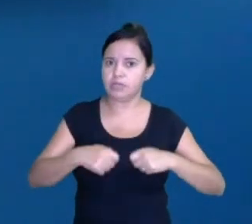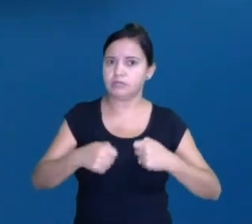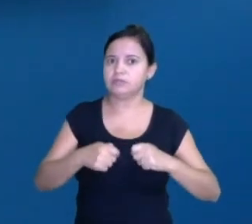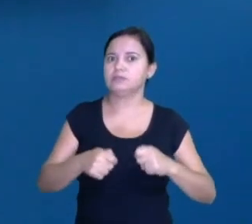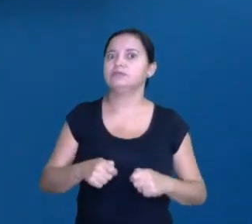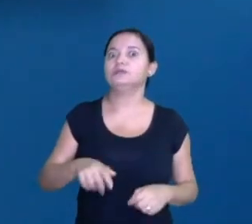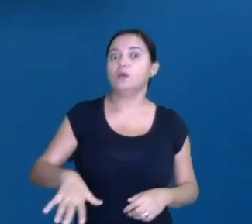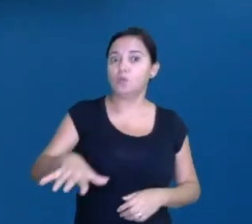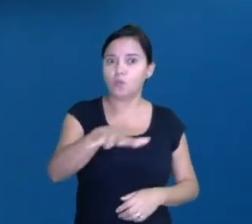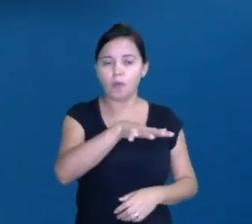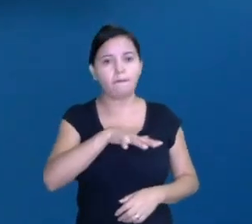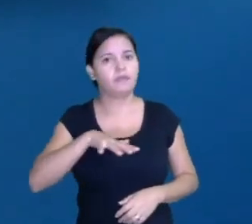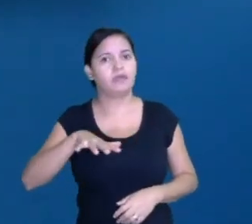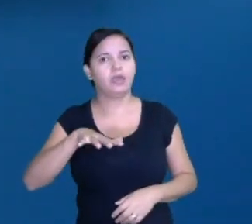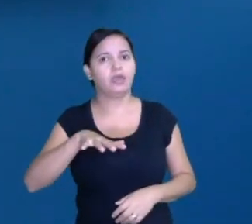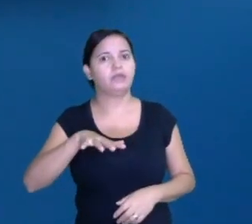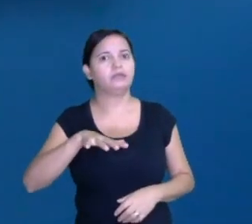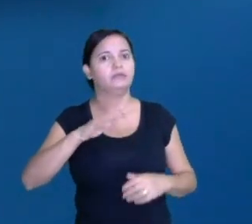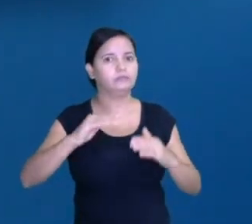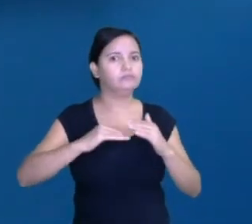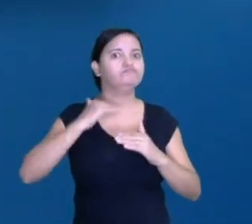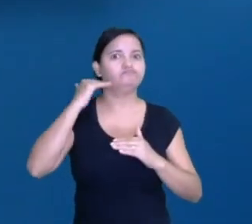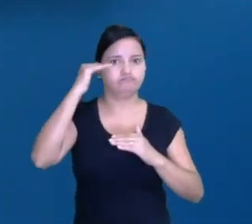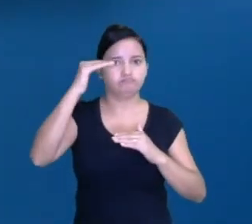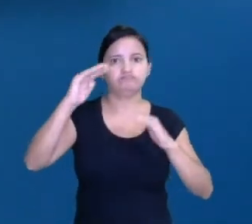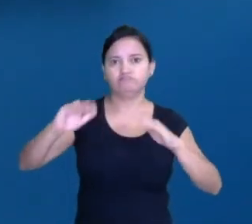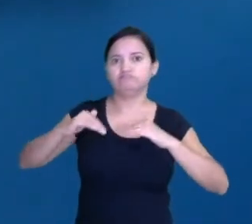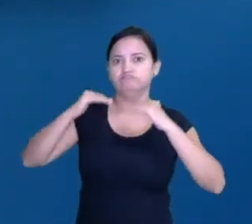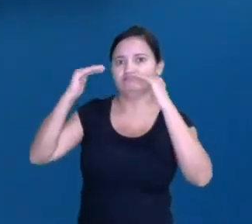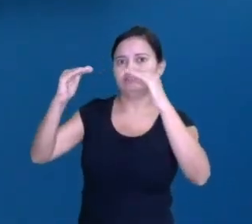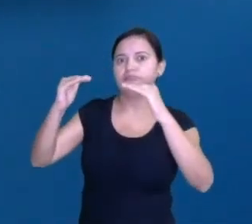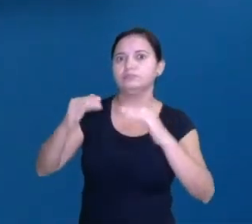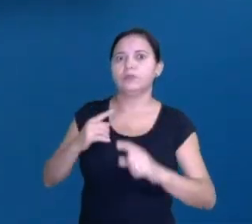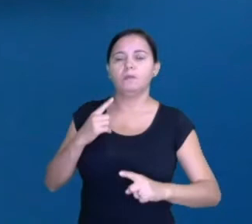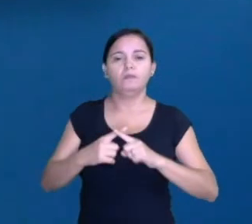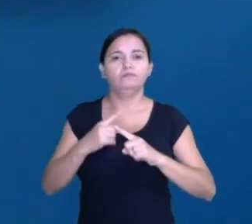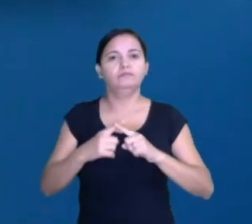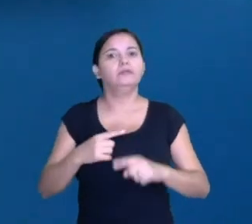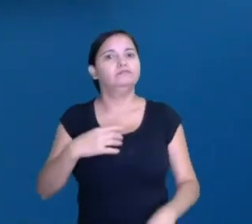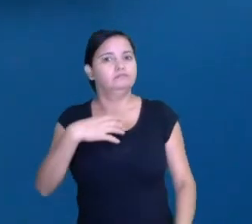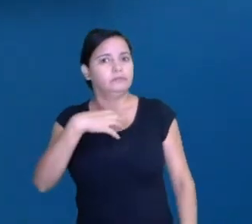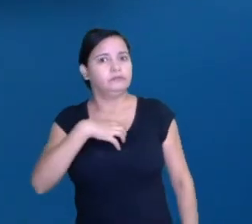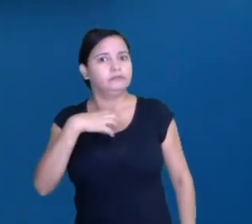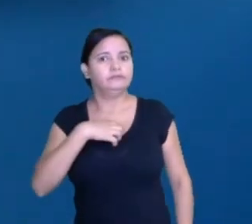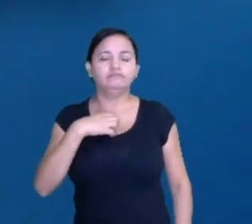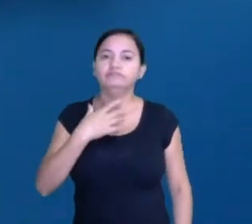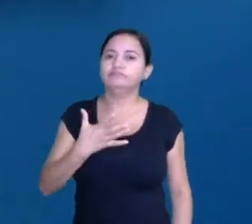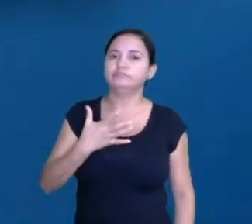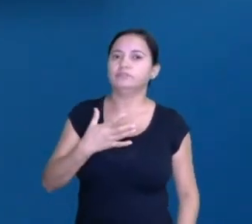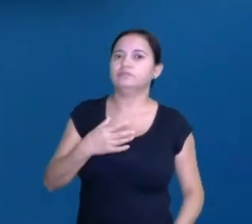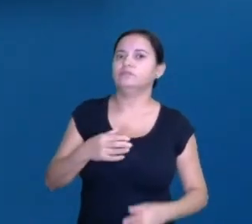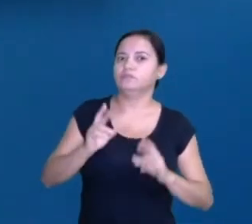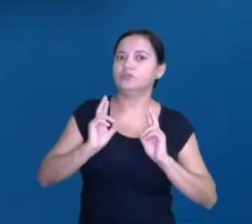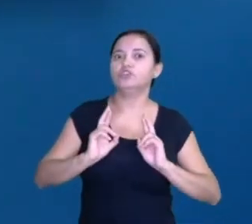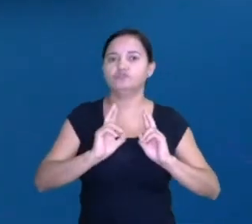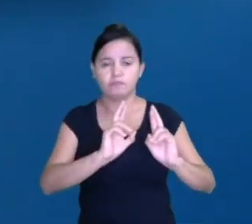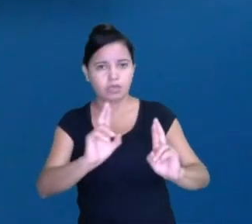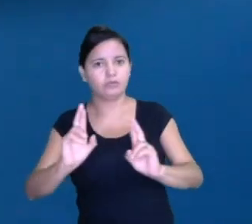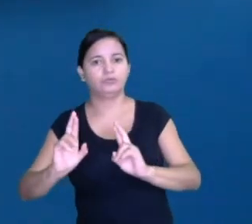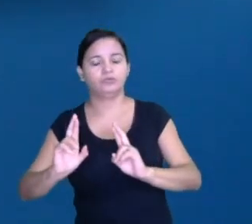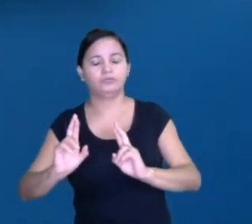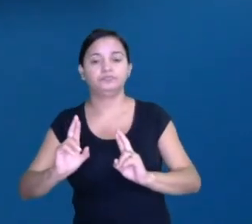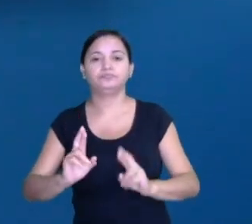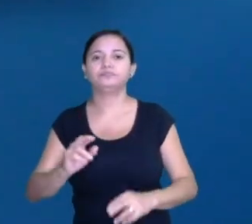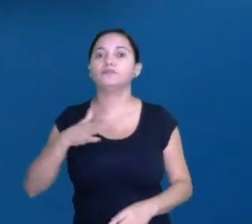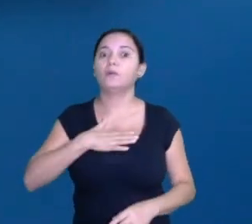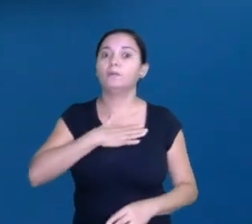em um ambiente de quê? De engrandecimento, de um ambiente de quê? De satisfação e de prazer respeitoso. De